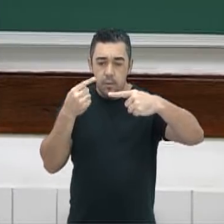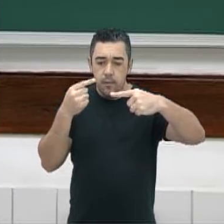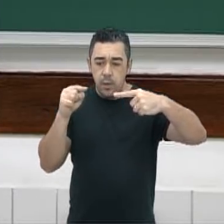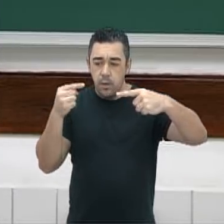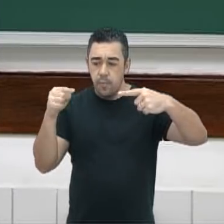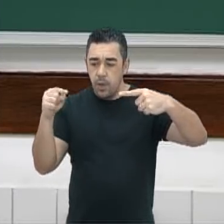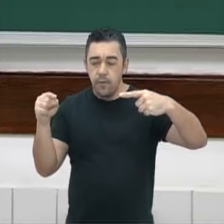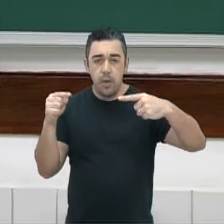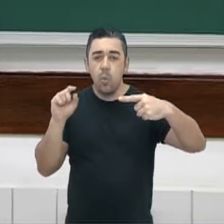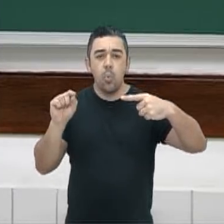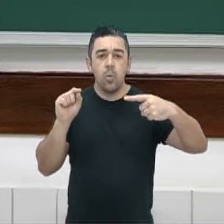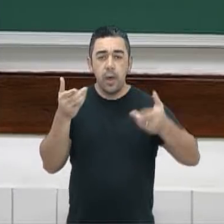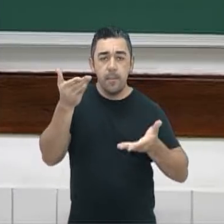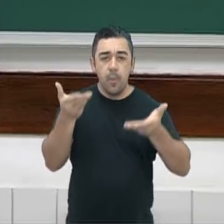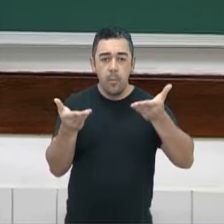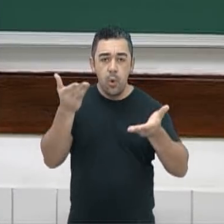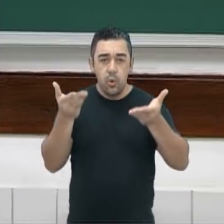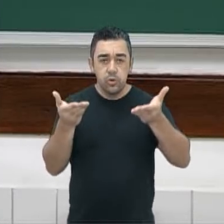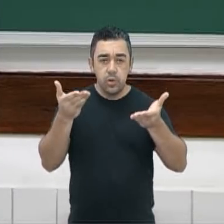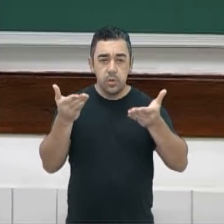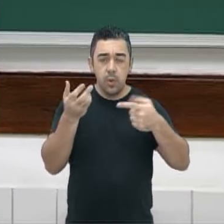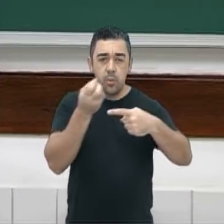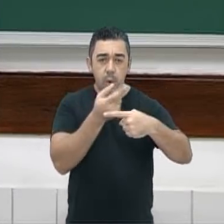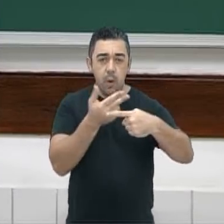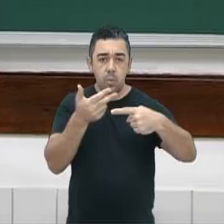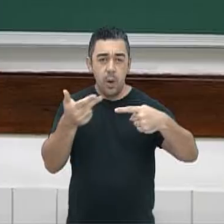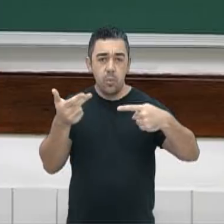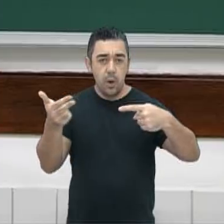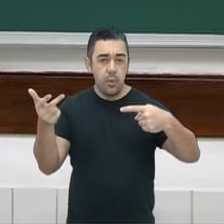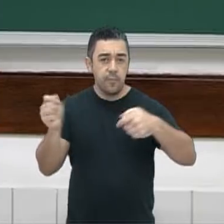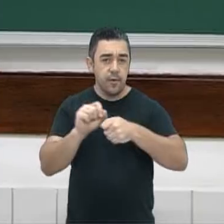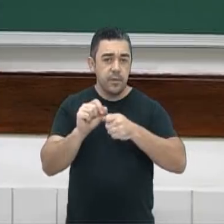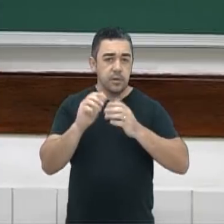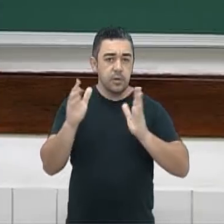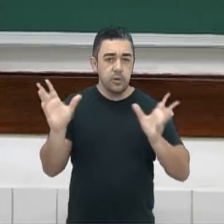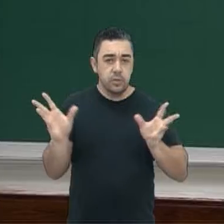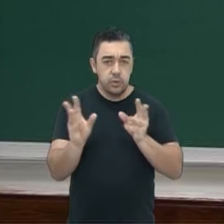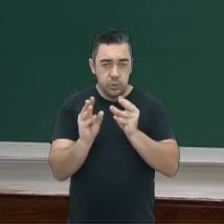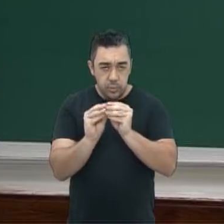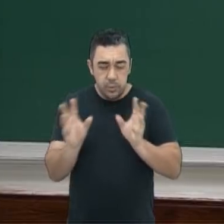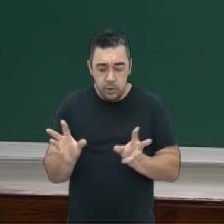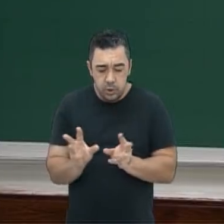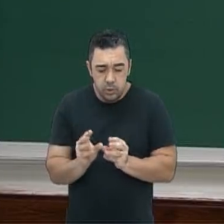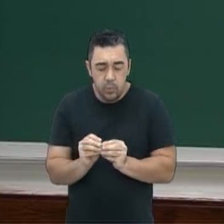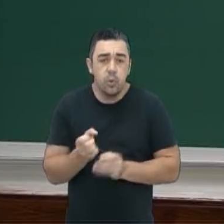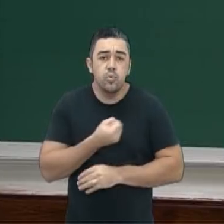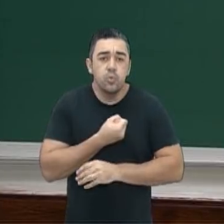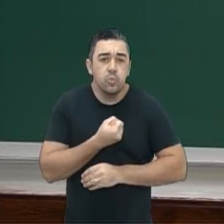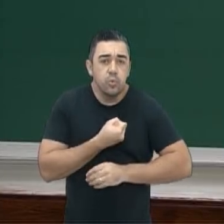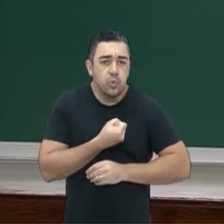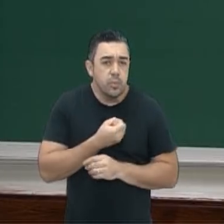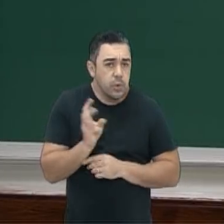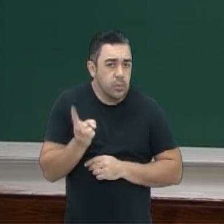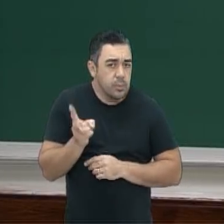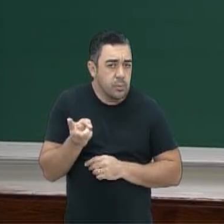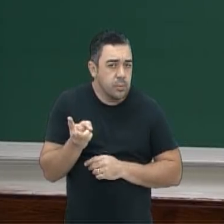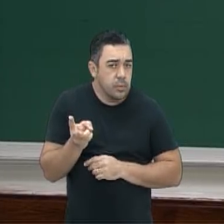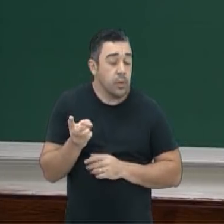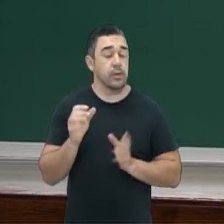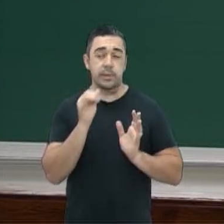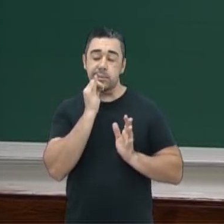quem são os proporcionais, né, que vão fazendo com que eu adquira números iguais,